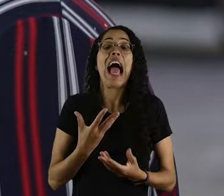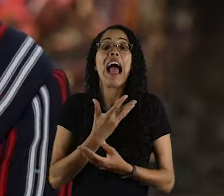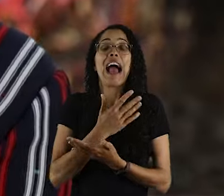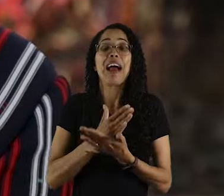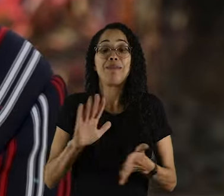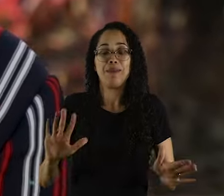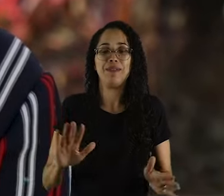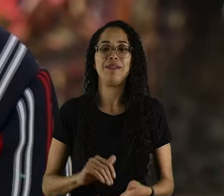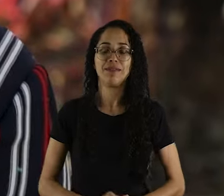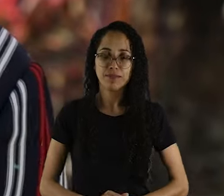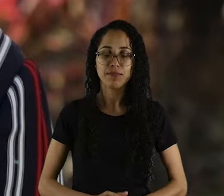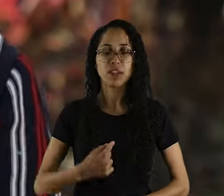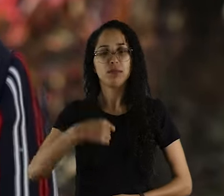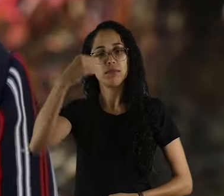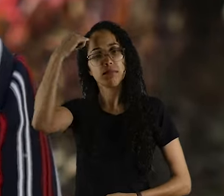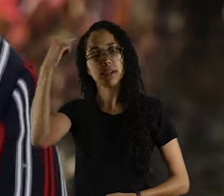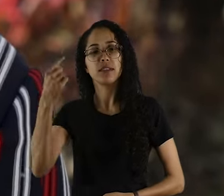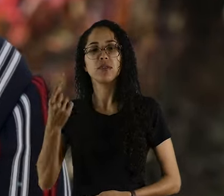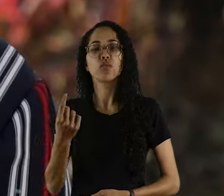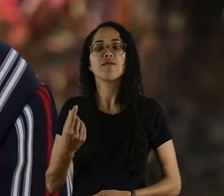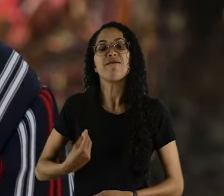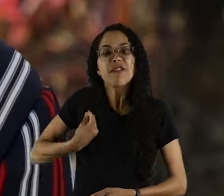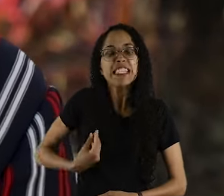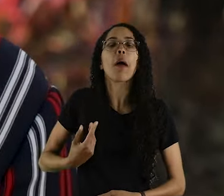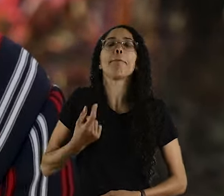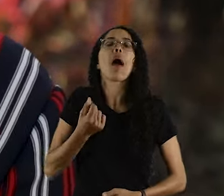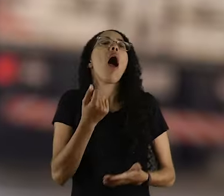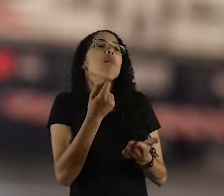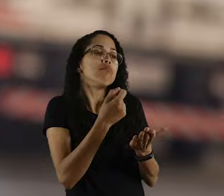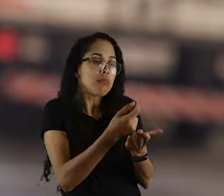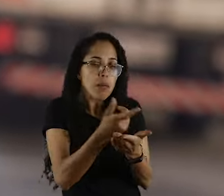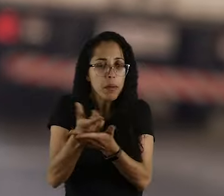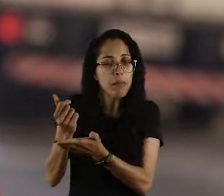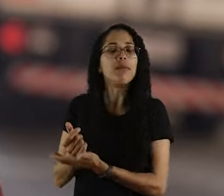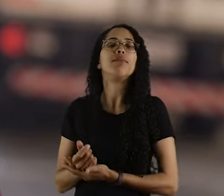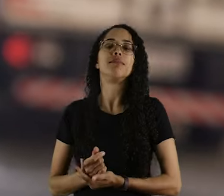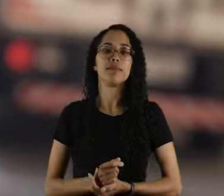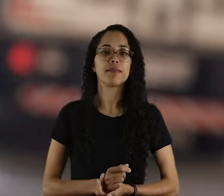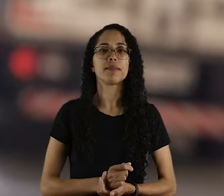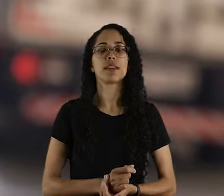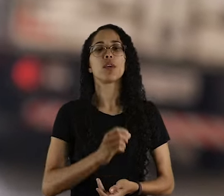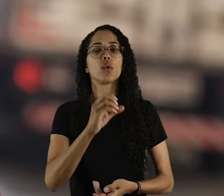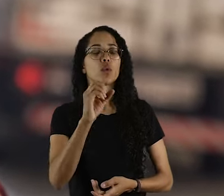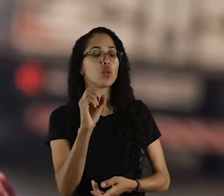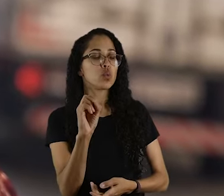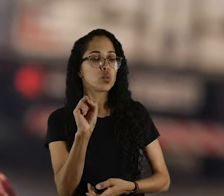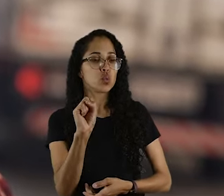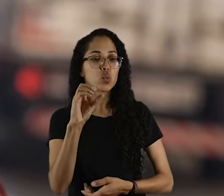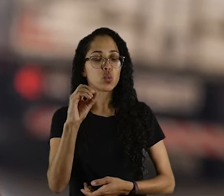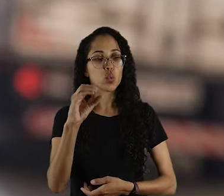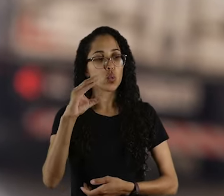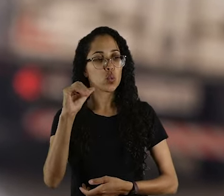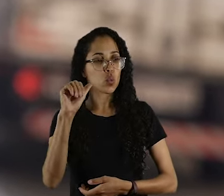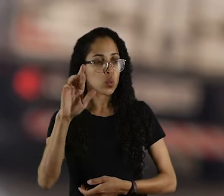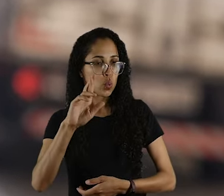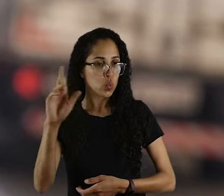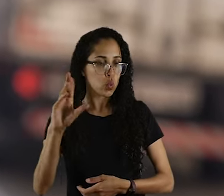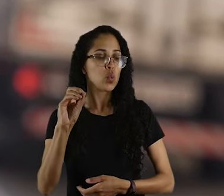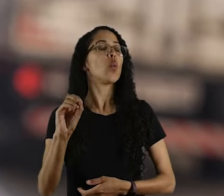que dinheiro é pra gente usufruir em vida. Socorro, a Ambima tá entrevistando investidores e quer falar com